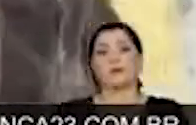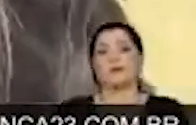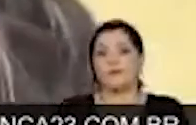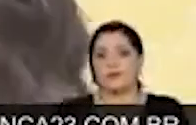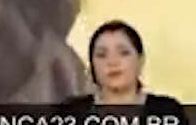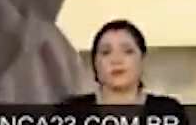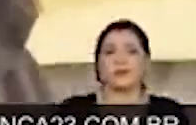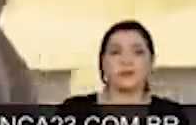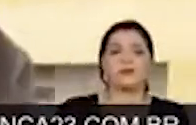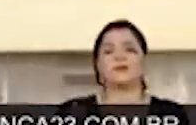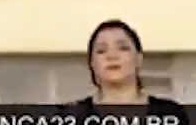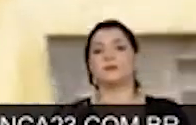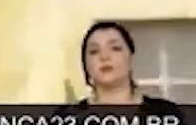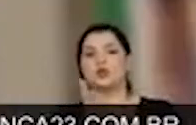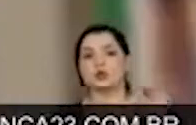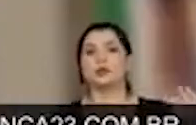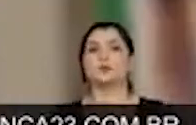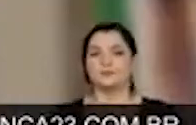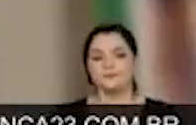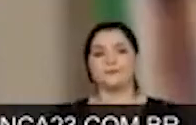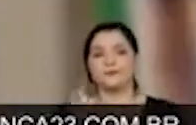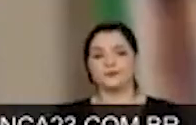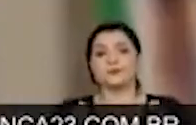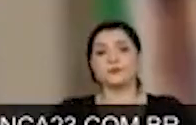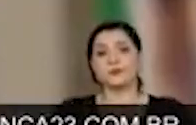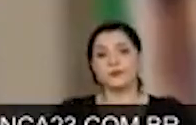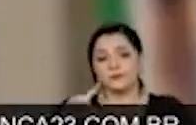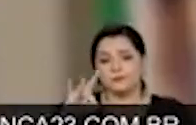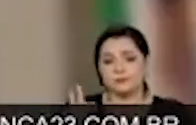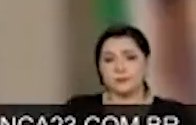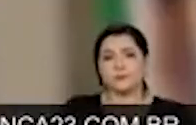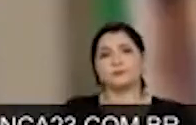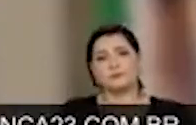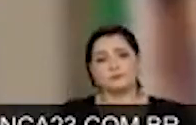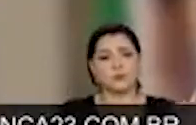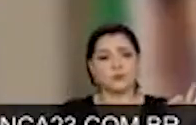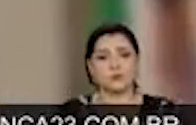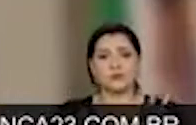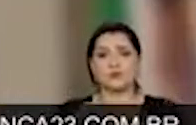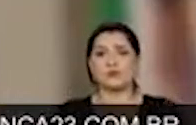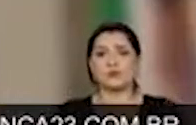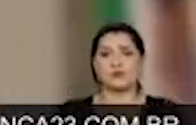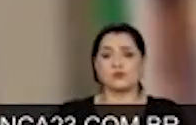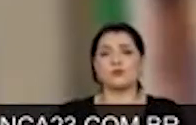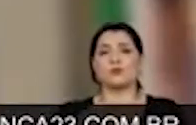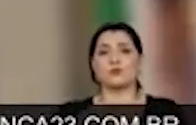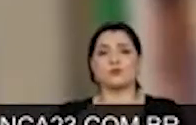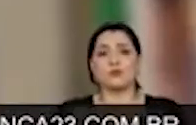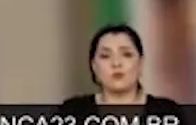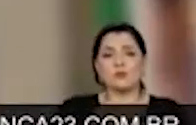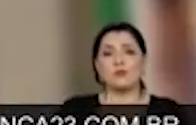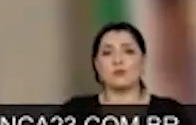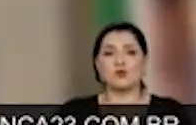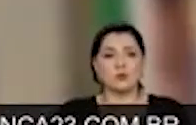e adolescentes que desaparecem. Nós precisamos, de fato, que os órgãos públicos estejam